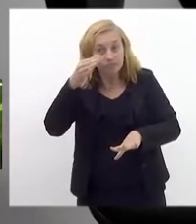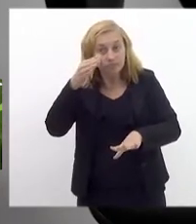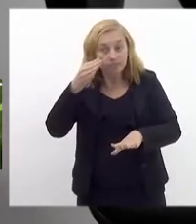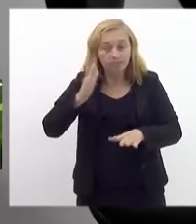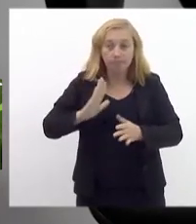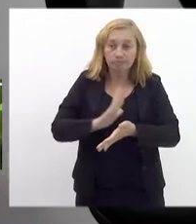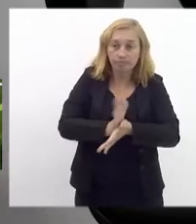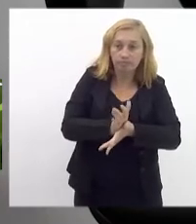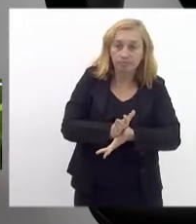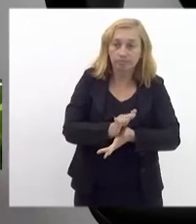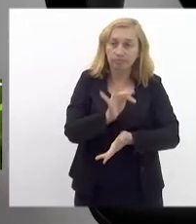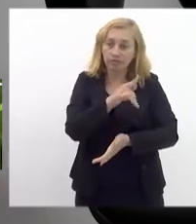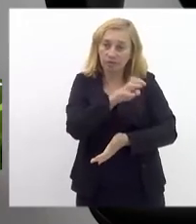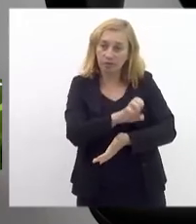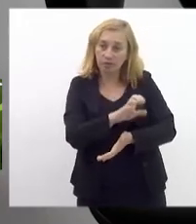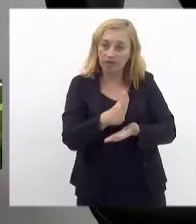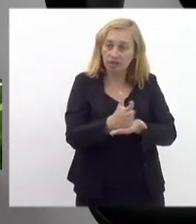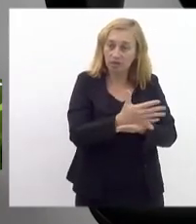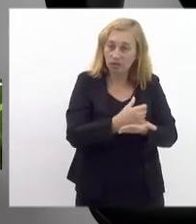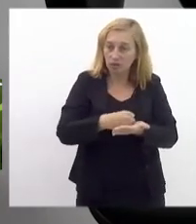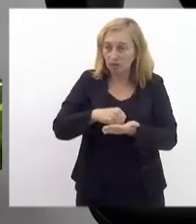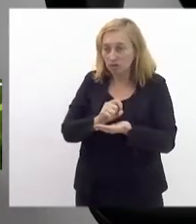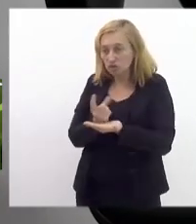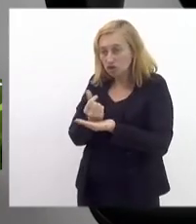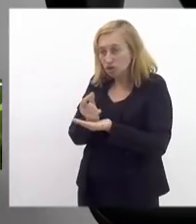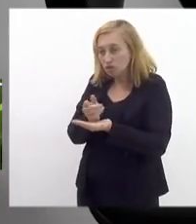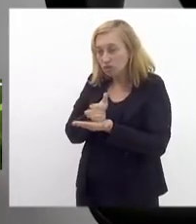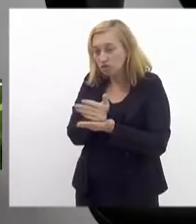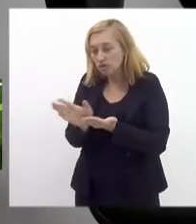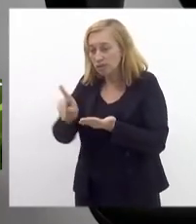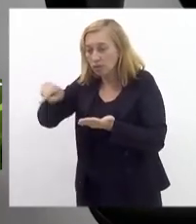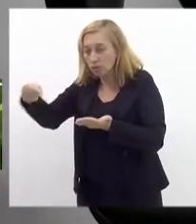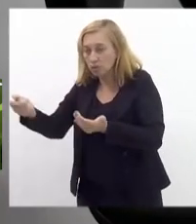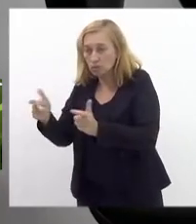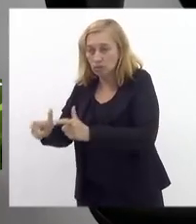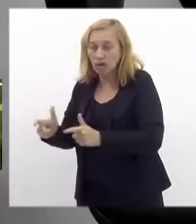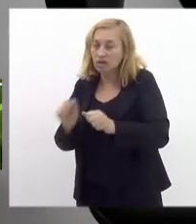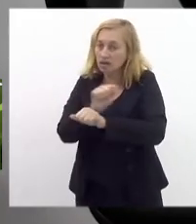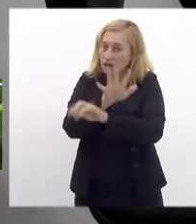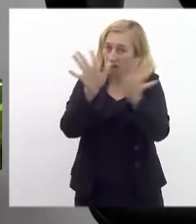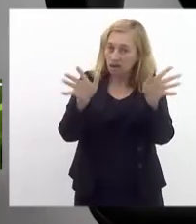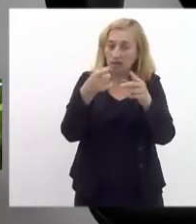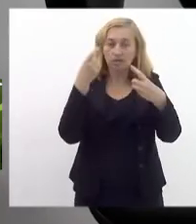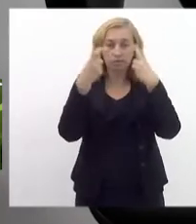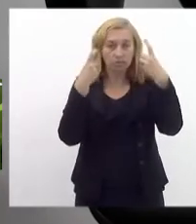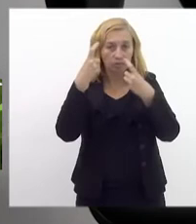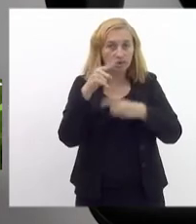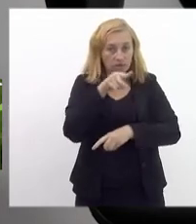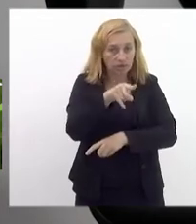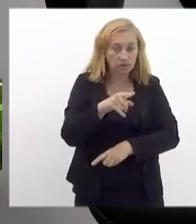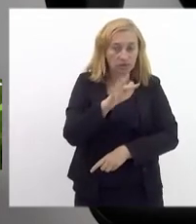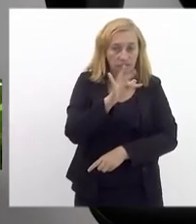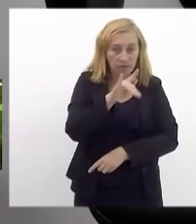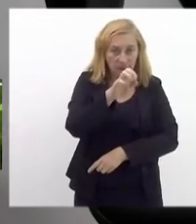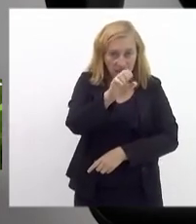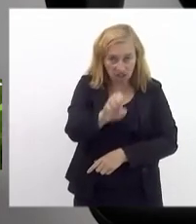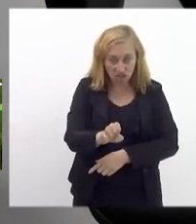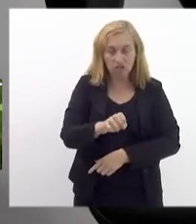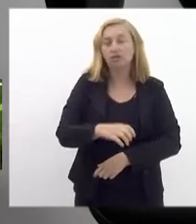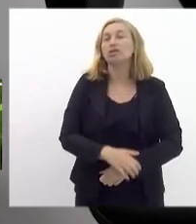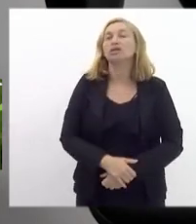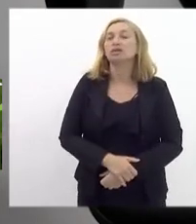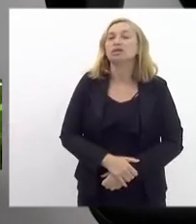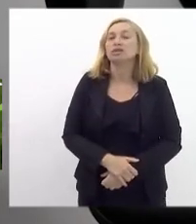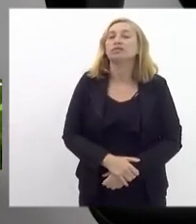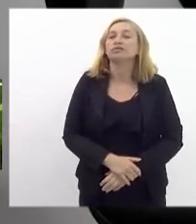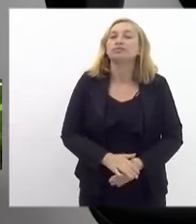estrangular a FAPERJ e levar o dinheiro para outras finalidades. Então, acho que isso tem que ser muito claro, essa preocupação aí quanto à FAPERJ. Uhum. Eu lembro